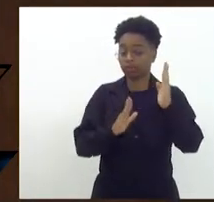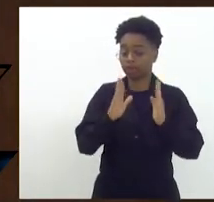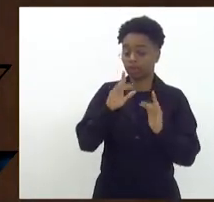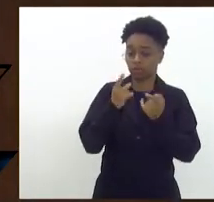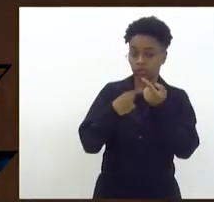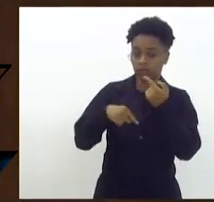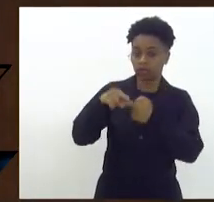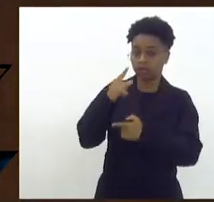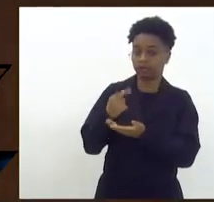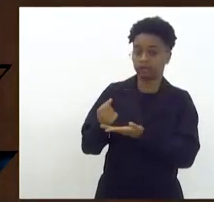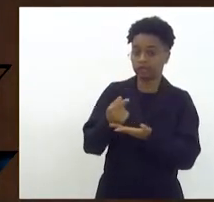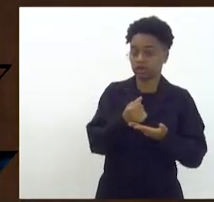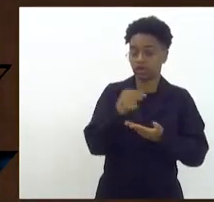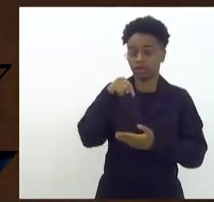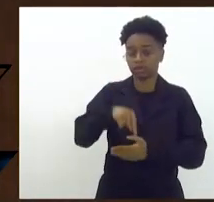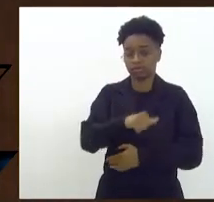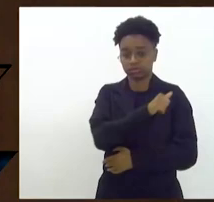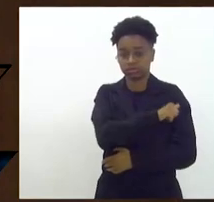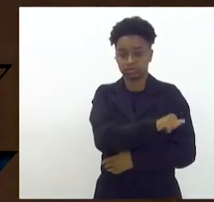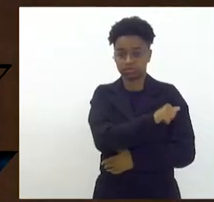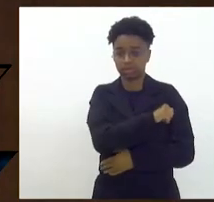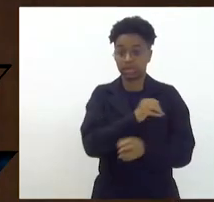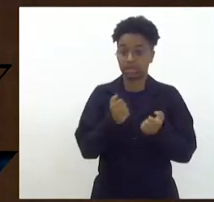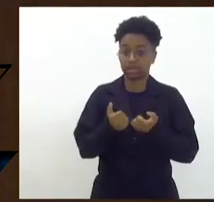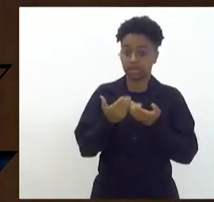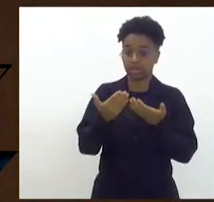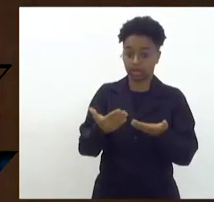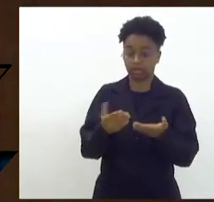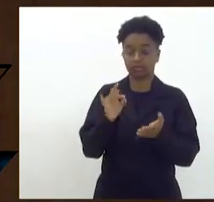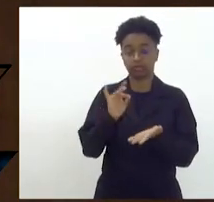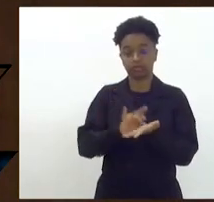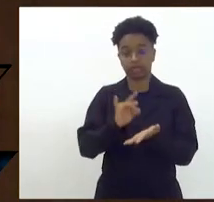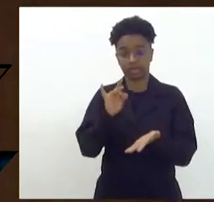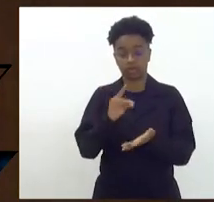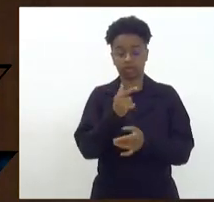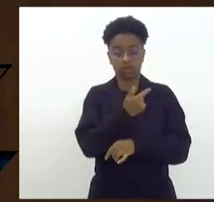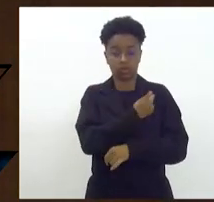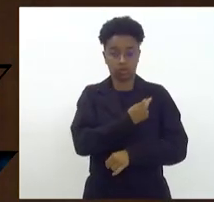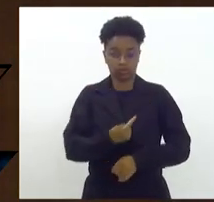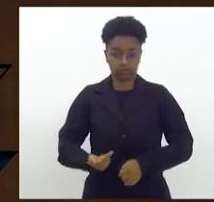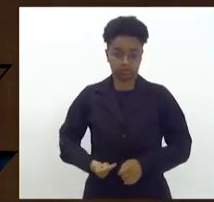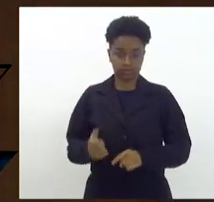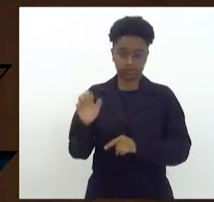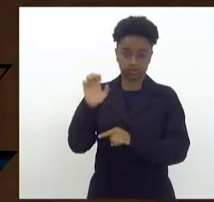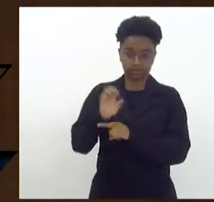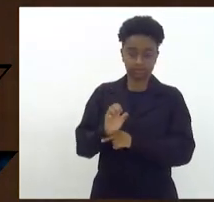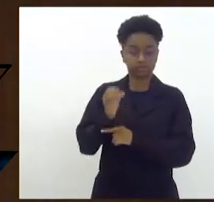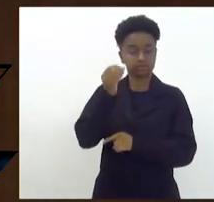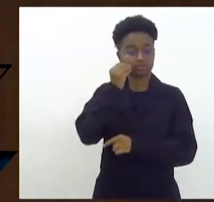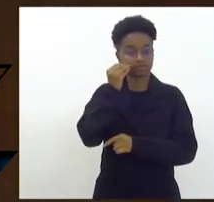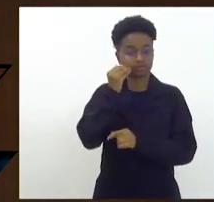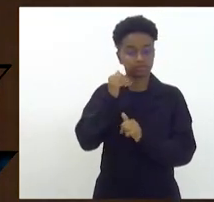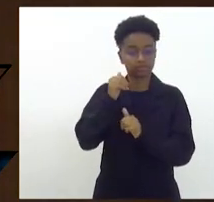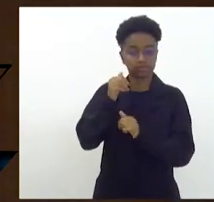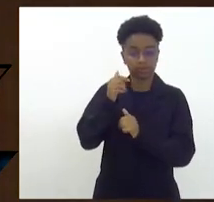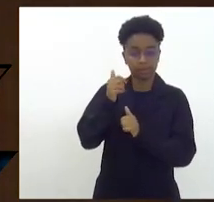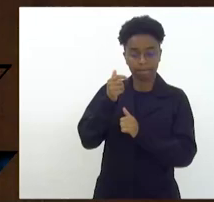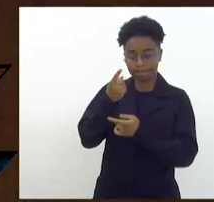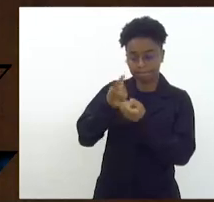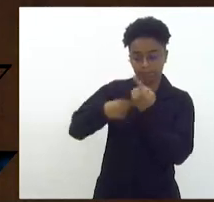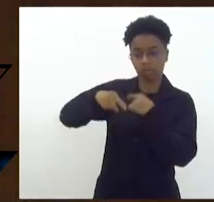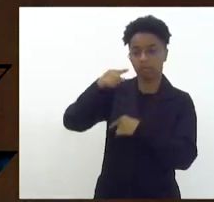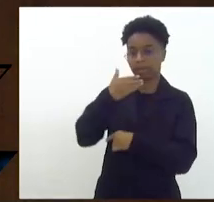fiscal do Estado do Rio de Janeiro está dando de condições ao governo de estado de recuperar o estado de fato